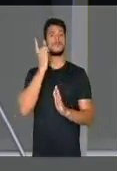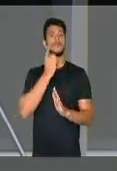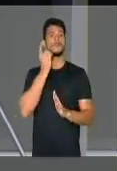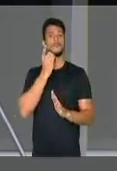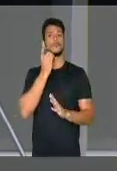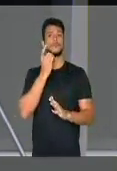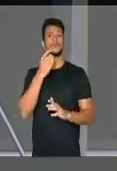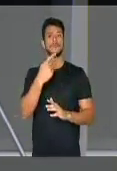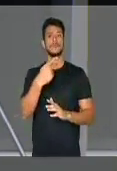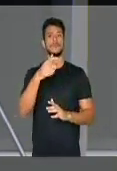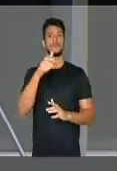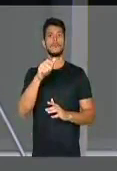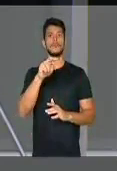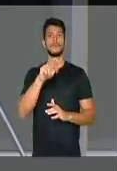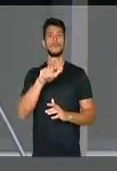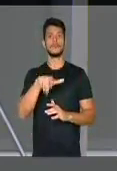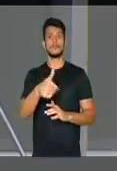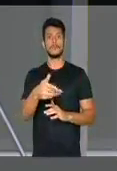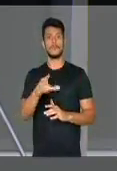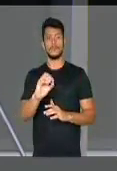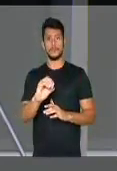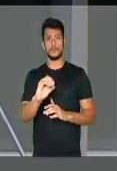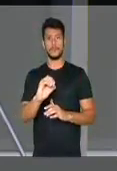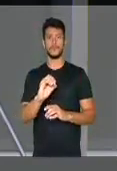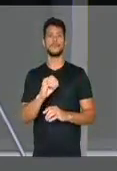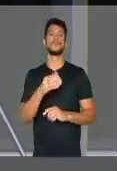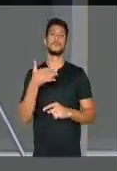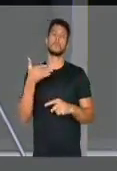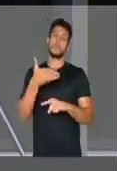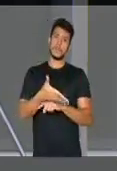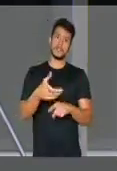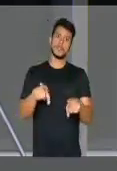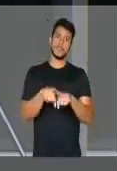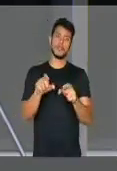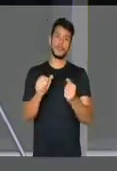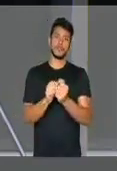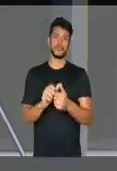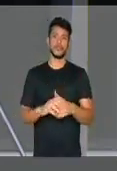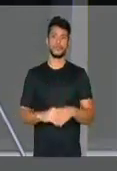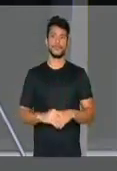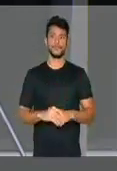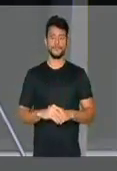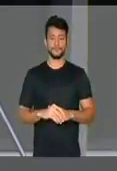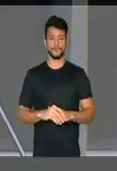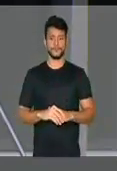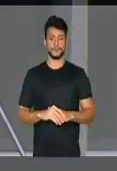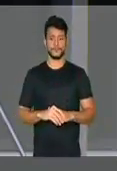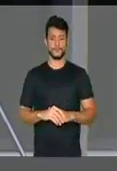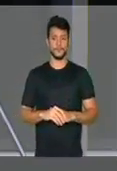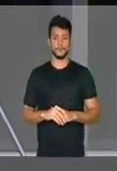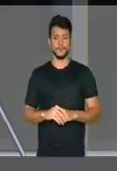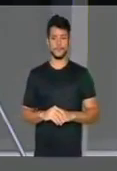deputado Paulão, para participarem conjuntamente,